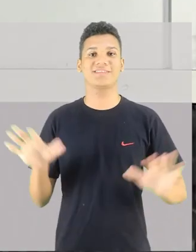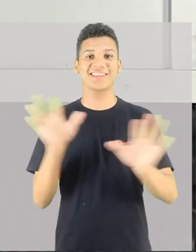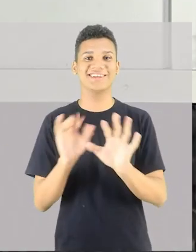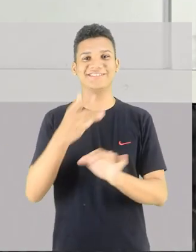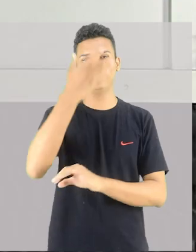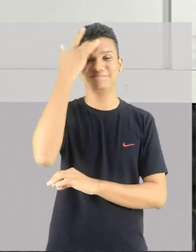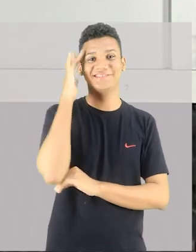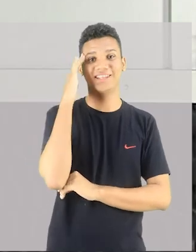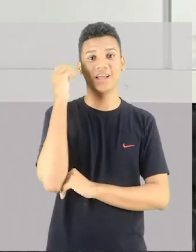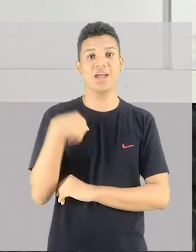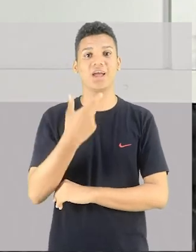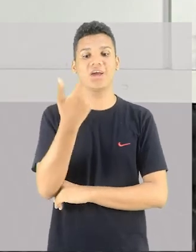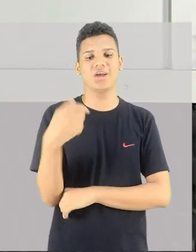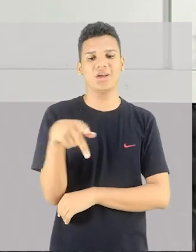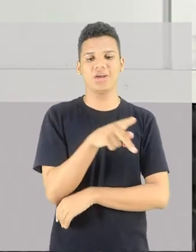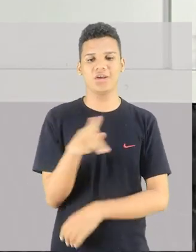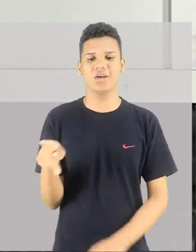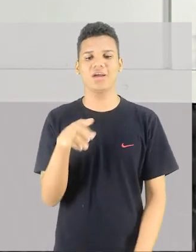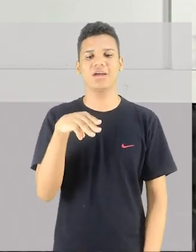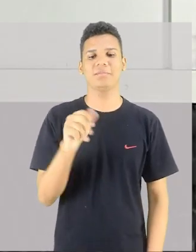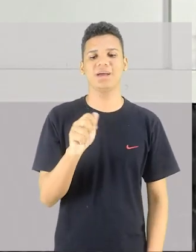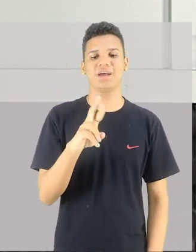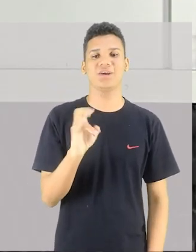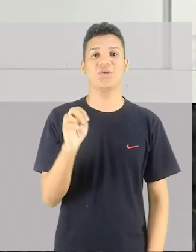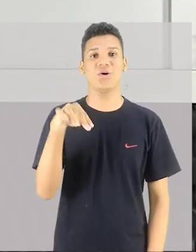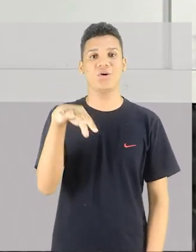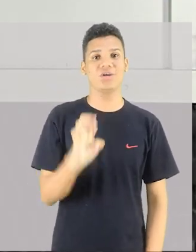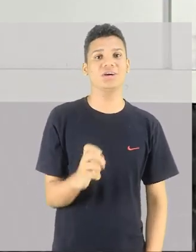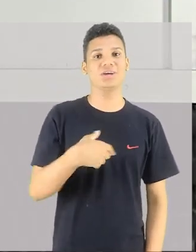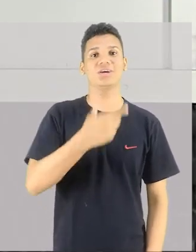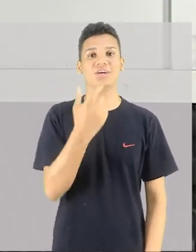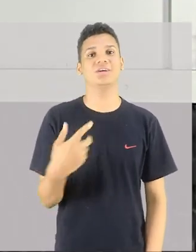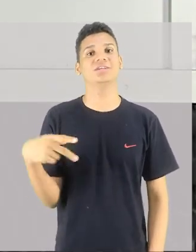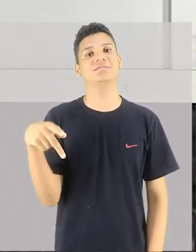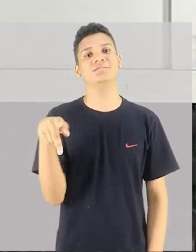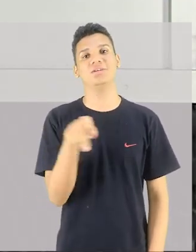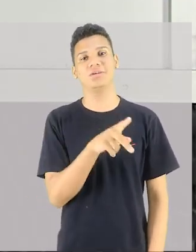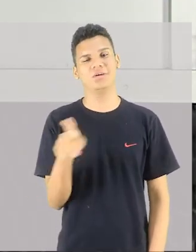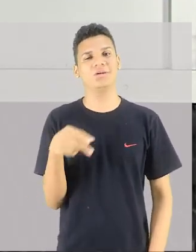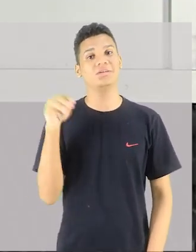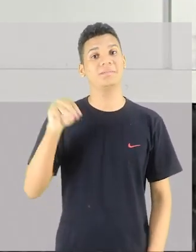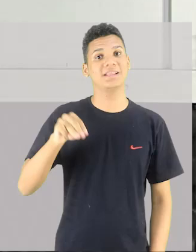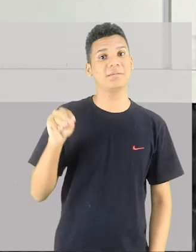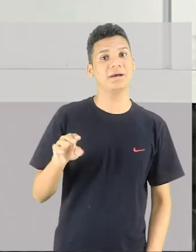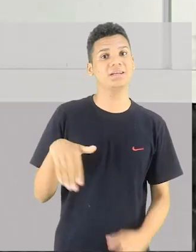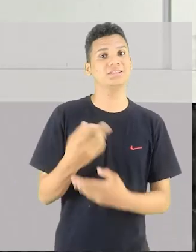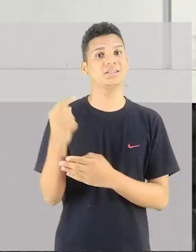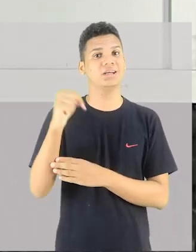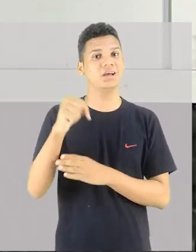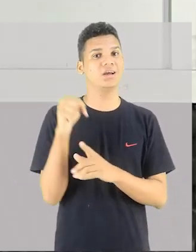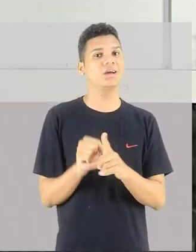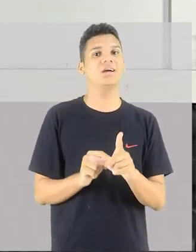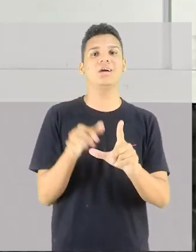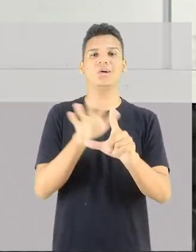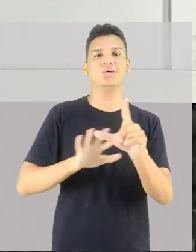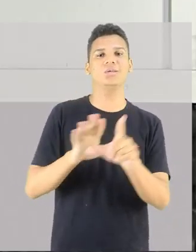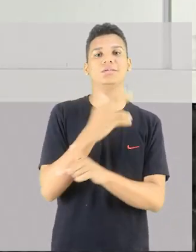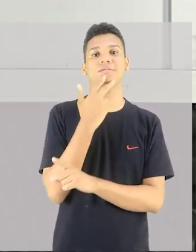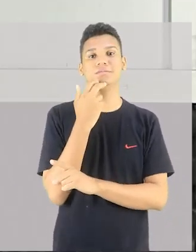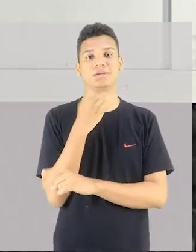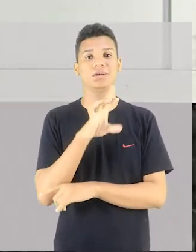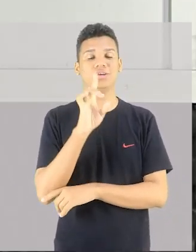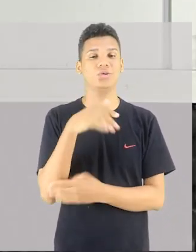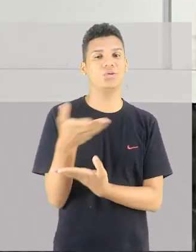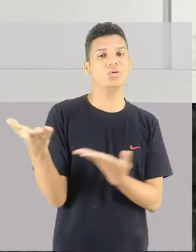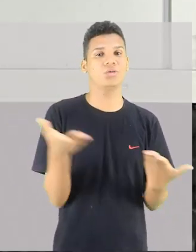Olá pessoal aqui é o professor Marone Beckman sou de matemática da plataforma gonçalv Dias aproveitando o momento para convidá-los a se